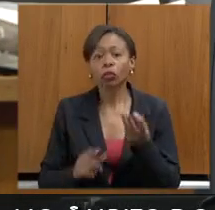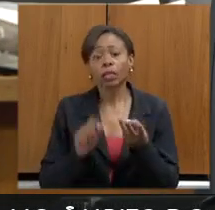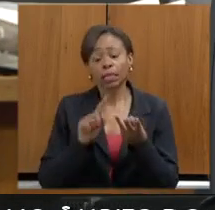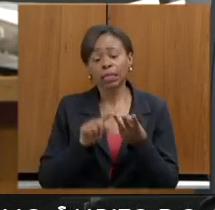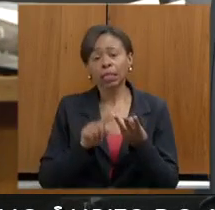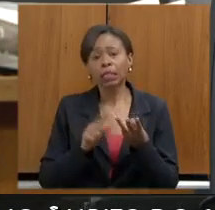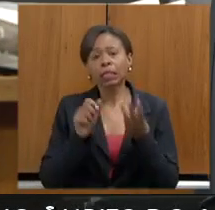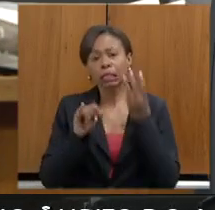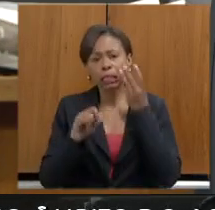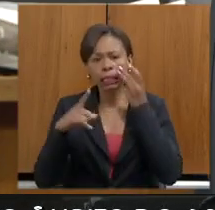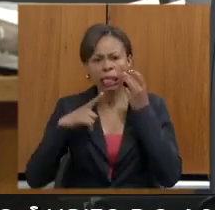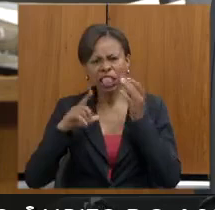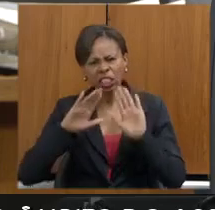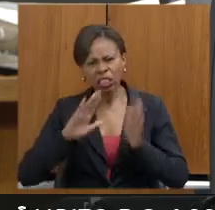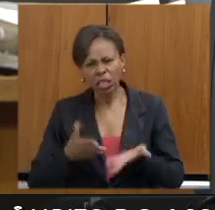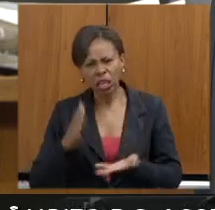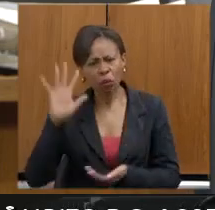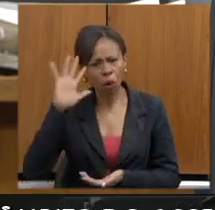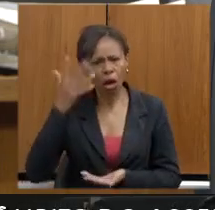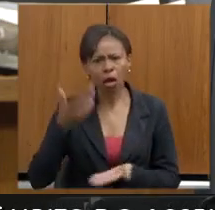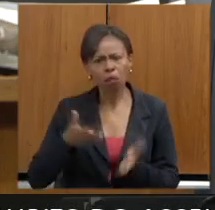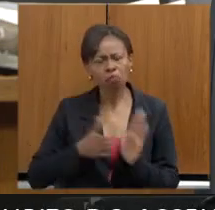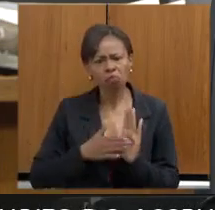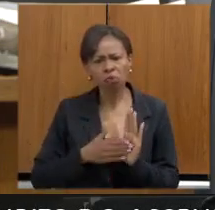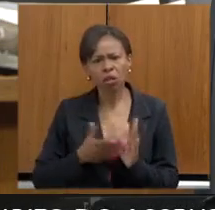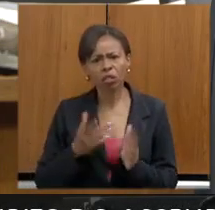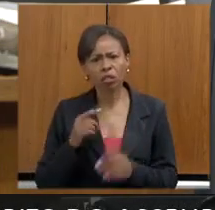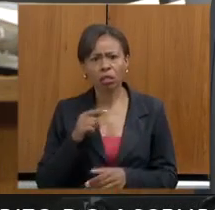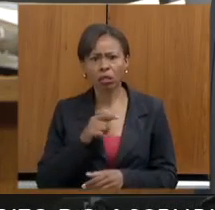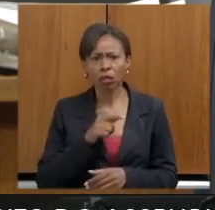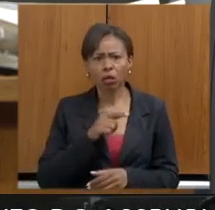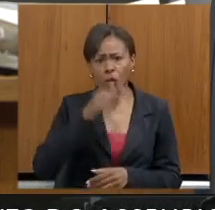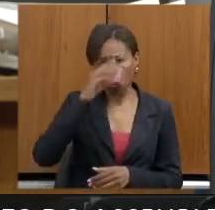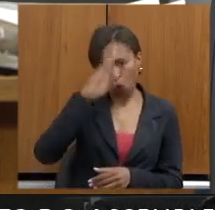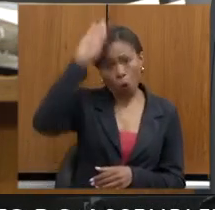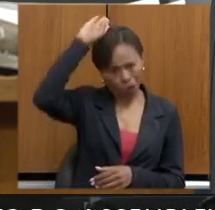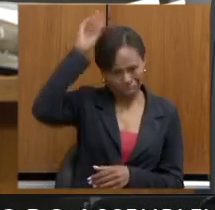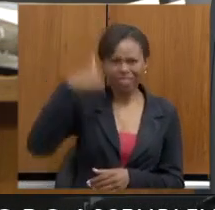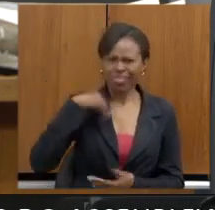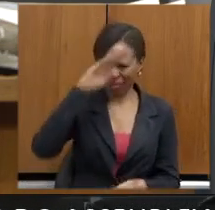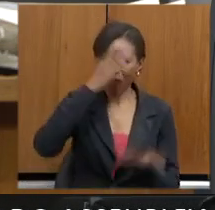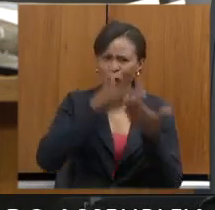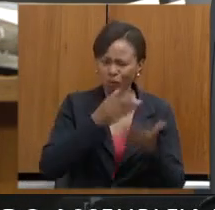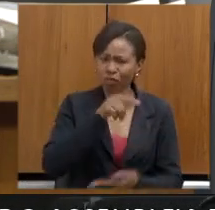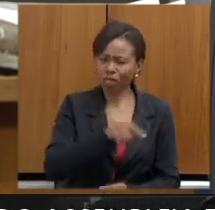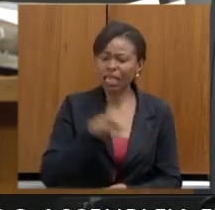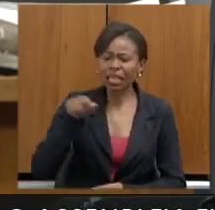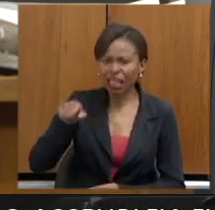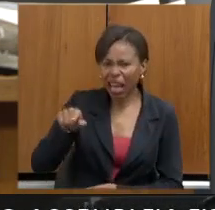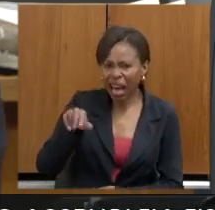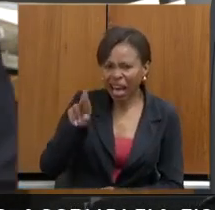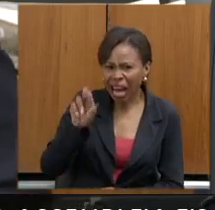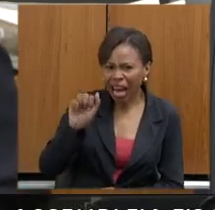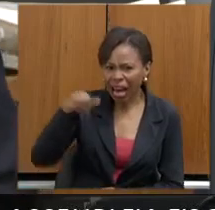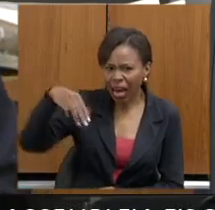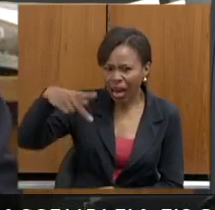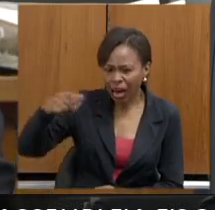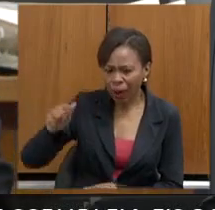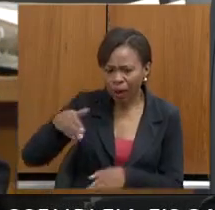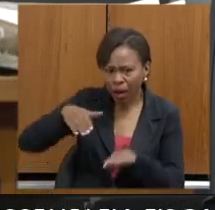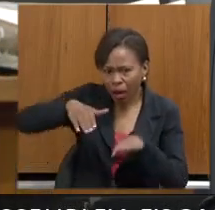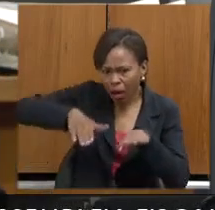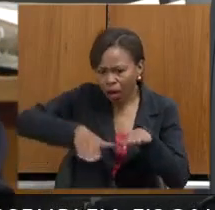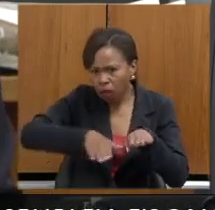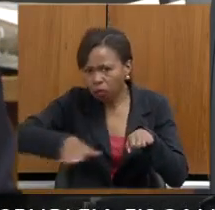tem um parecer do nosso bombeiro que eu confio mais se aquela rampa está colocado no lugar correto se ela